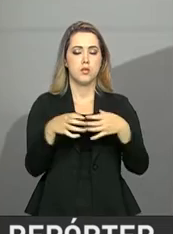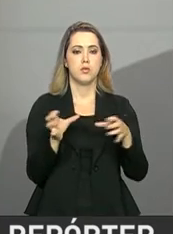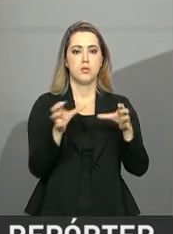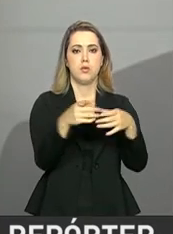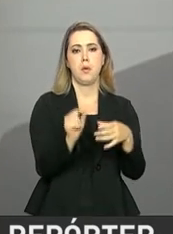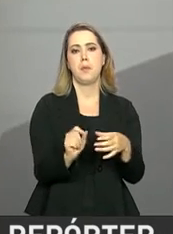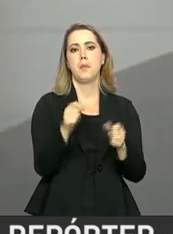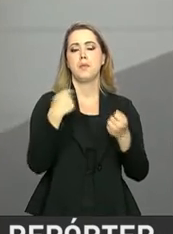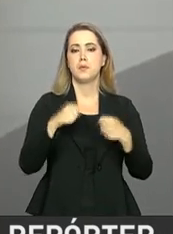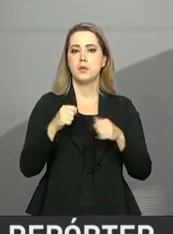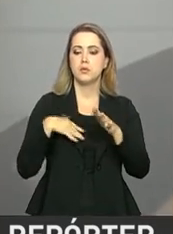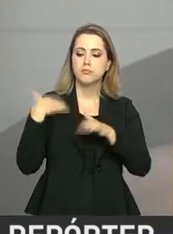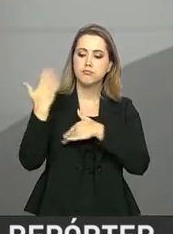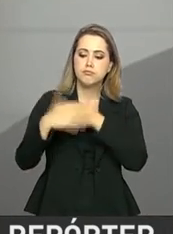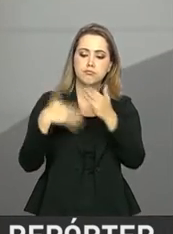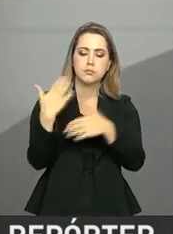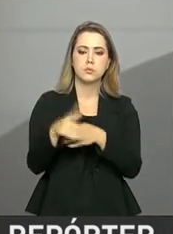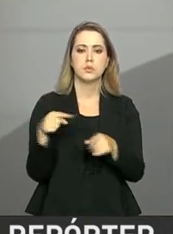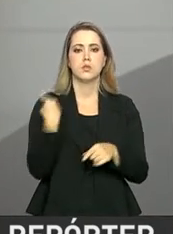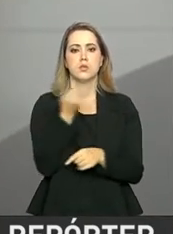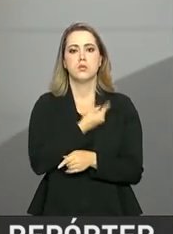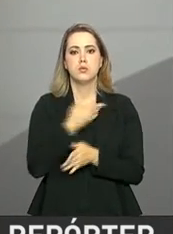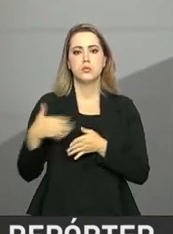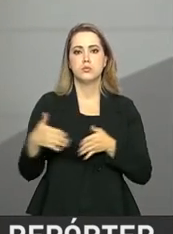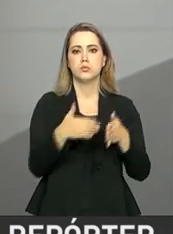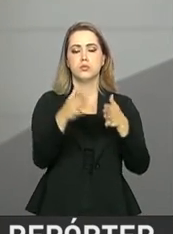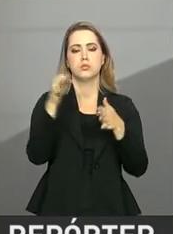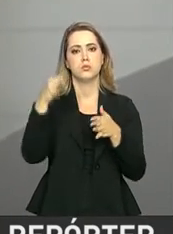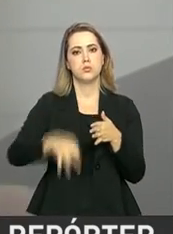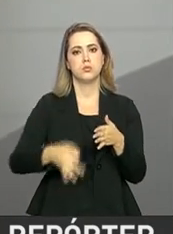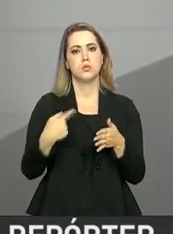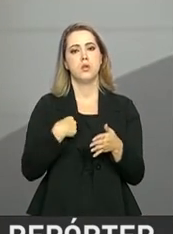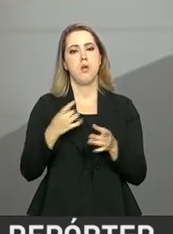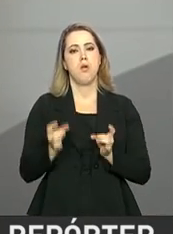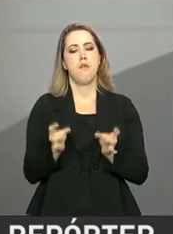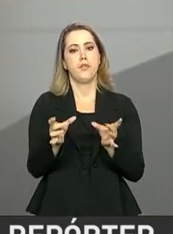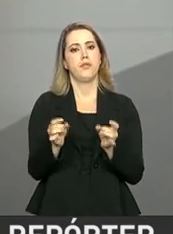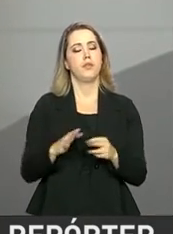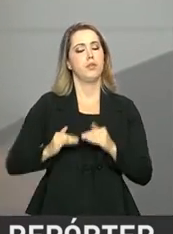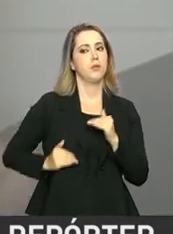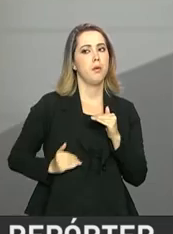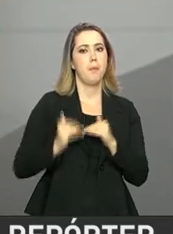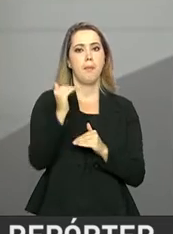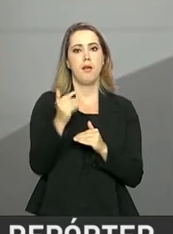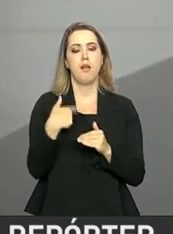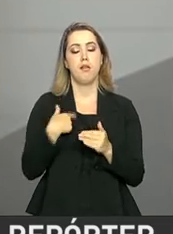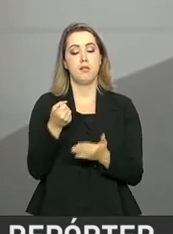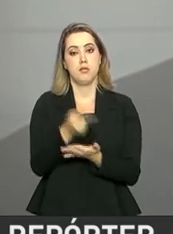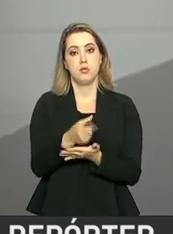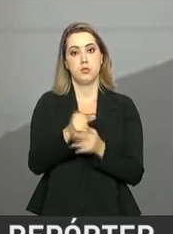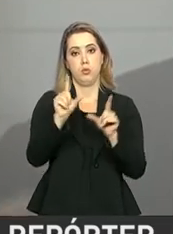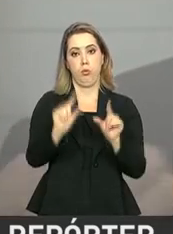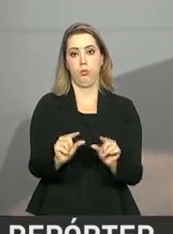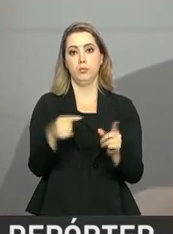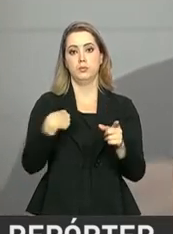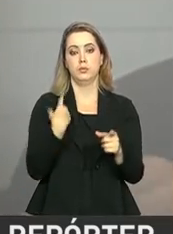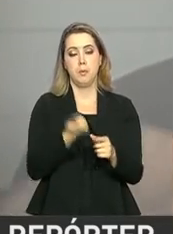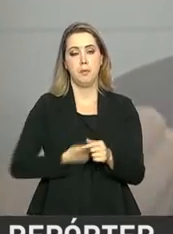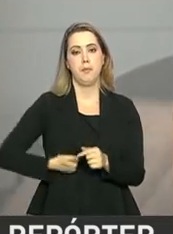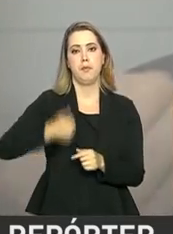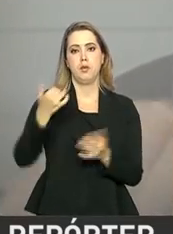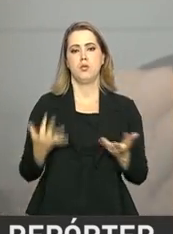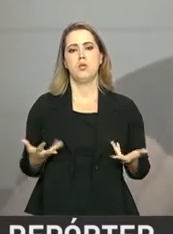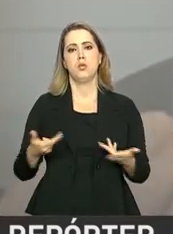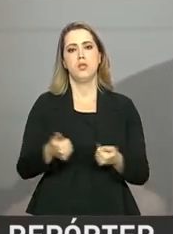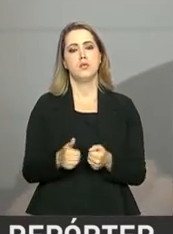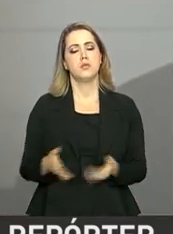dia para a noite. O importante é estar no rumo, e eu acho que nós estamos no rumo. Mais exportação, mais importação, para gerar mais eficiência e